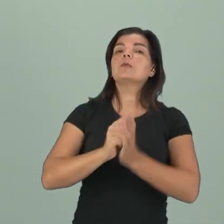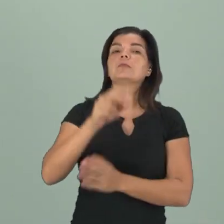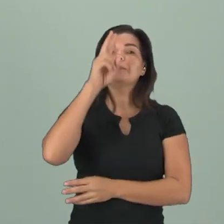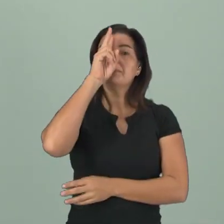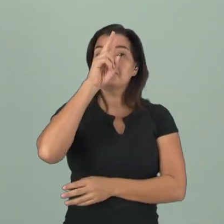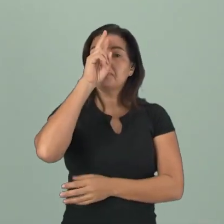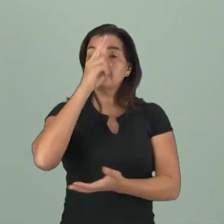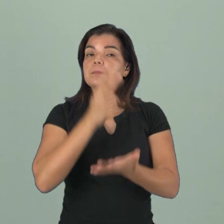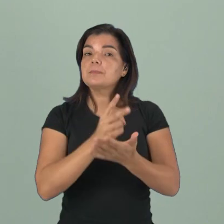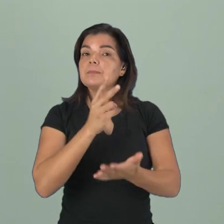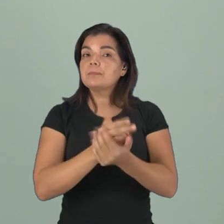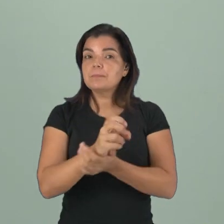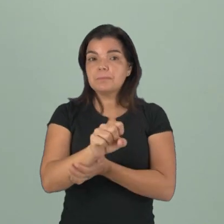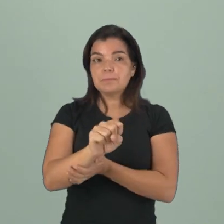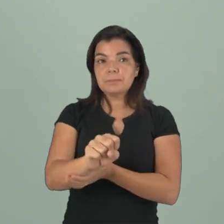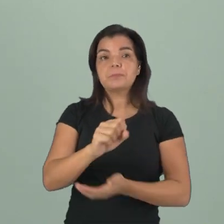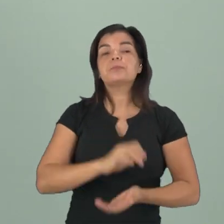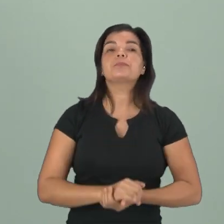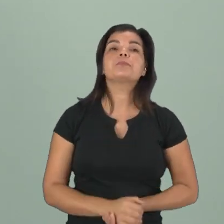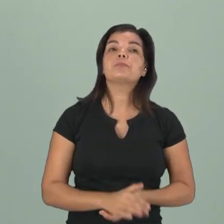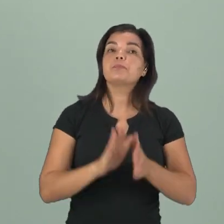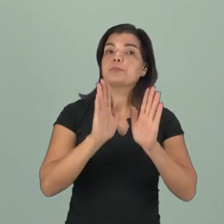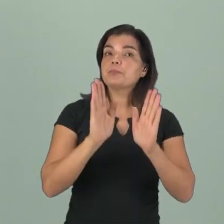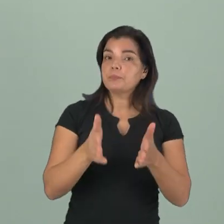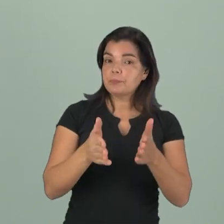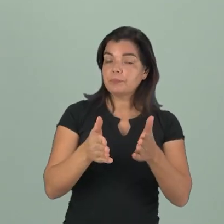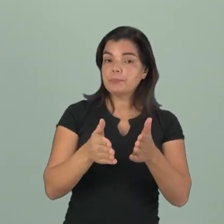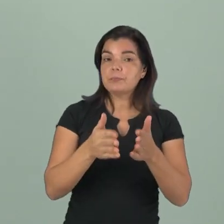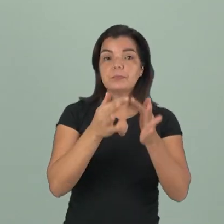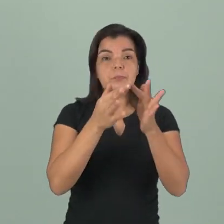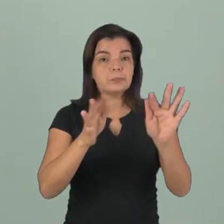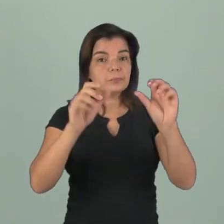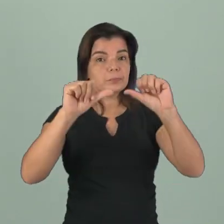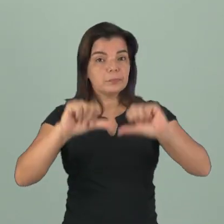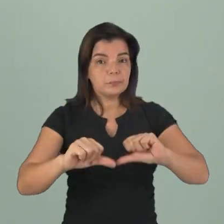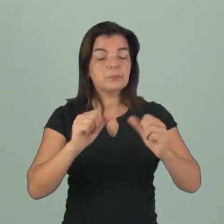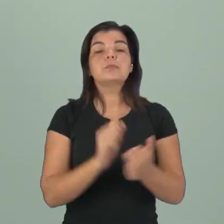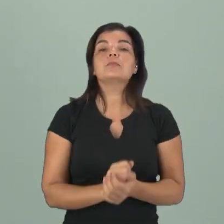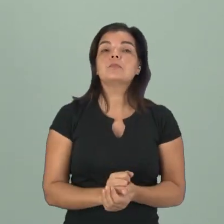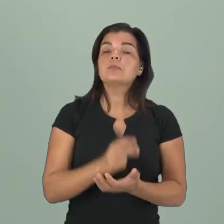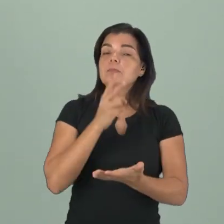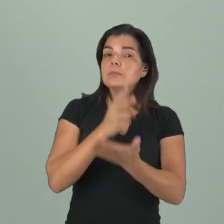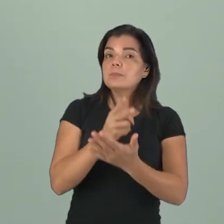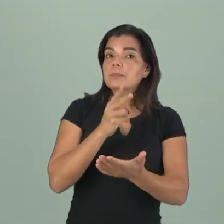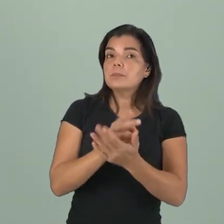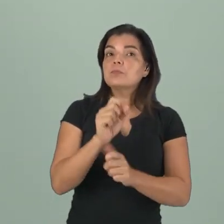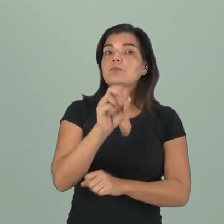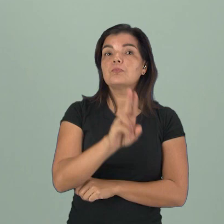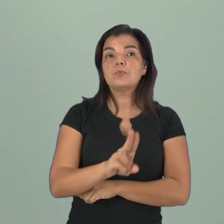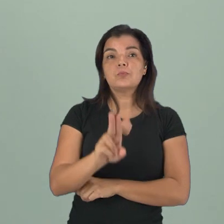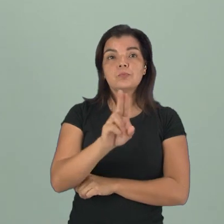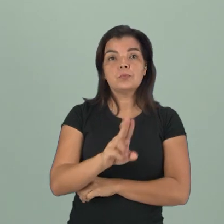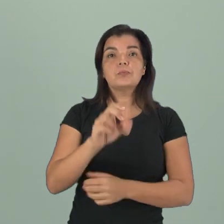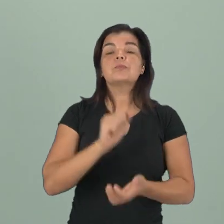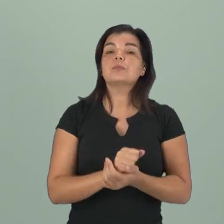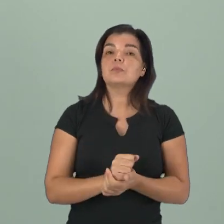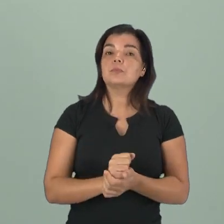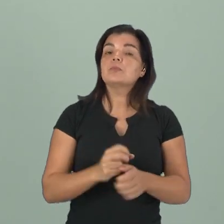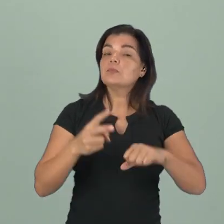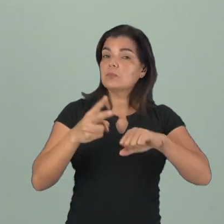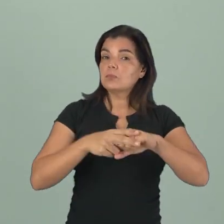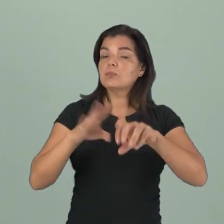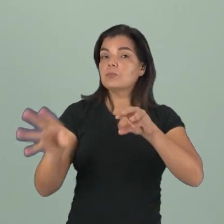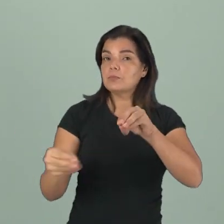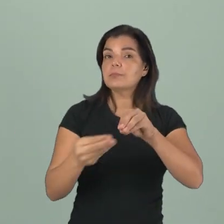Lembrem-se sempre de colocar esse S. Já na forma negativa, eu preciso sempre fazer o uso do meu verbo auxiliar